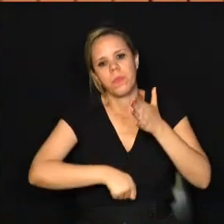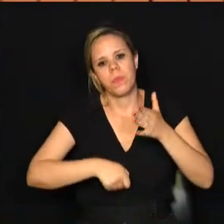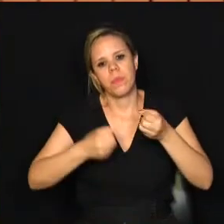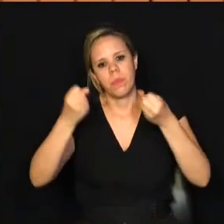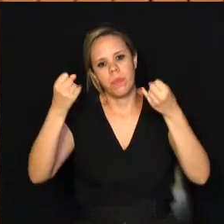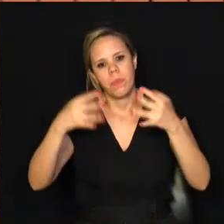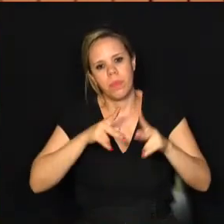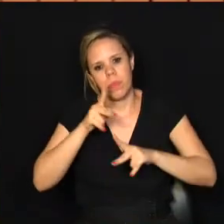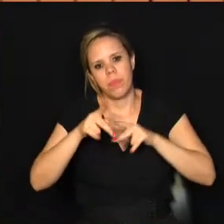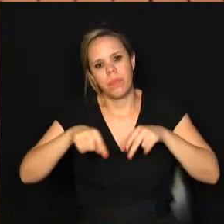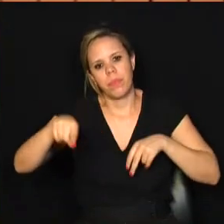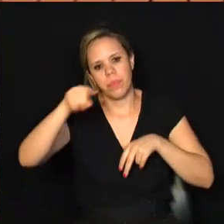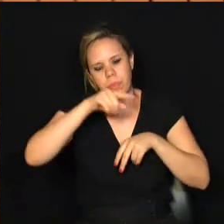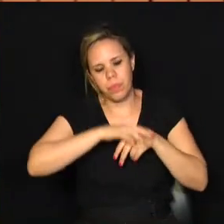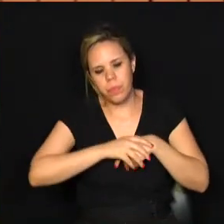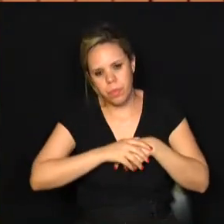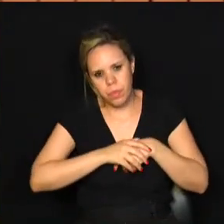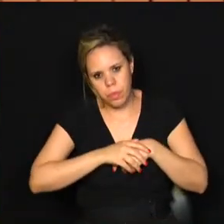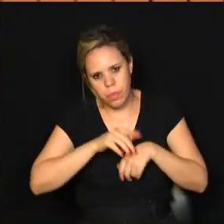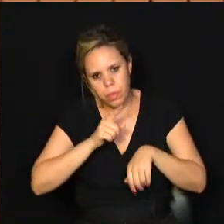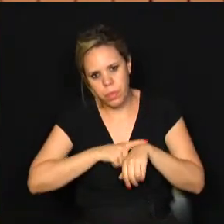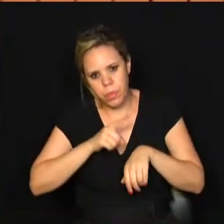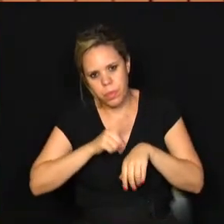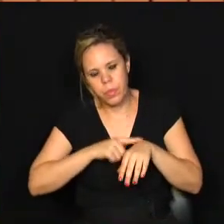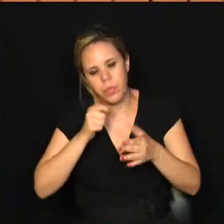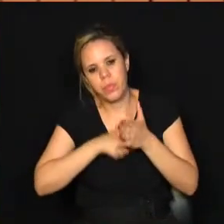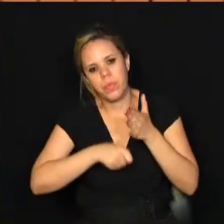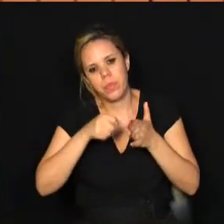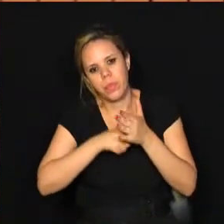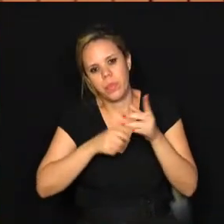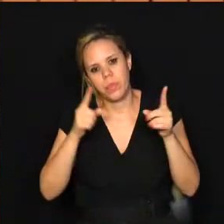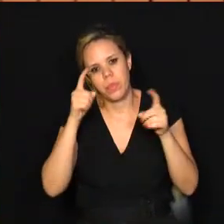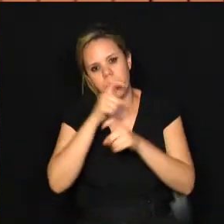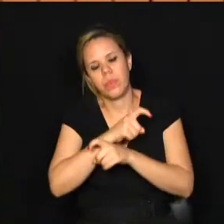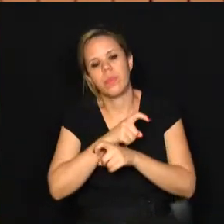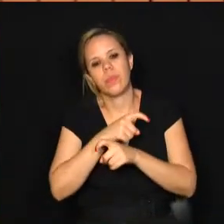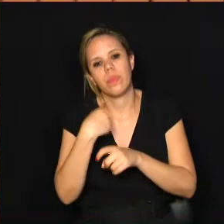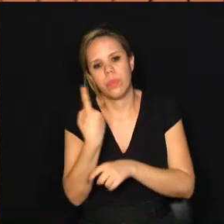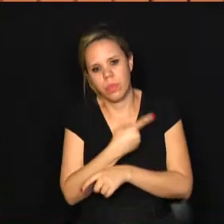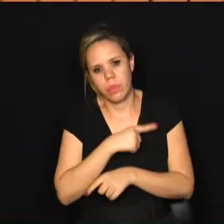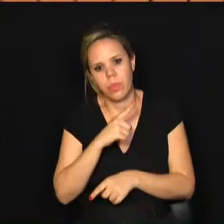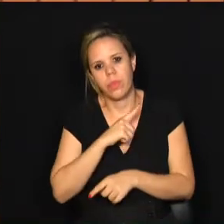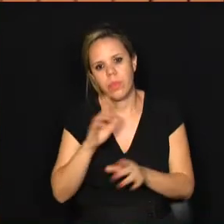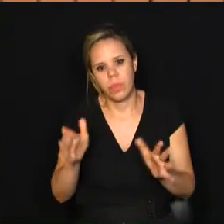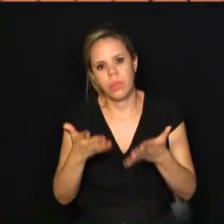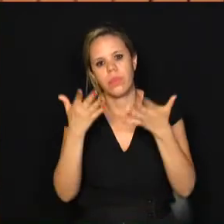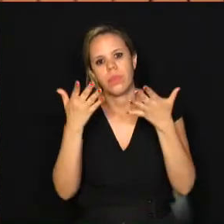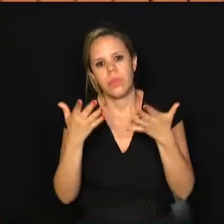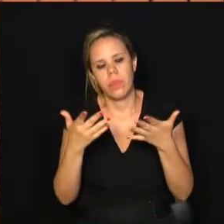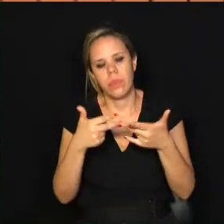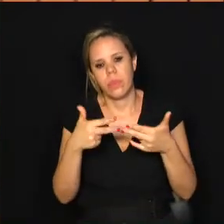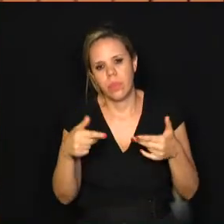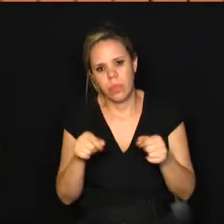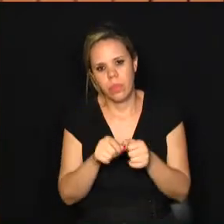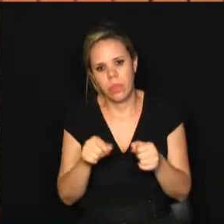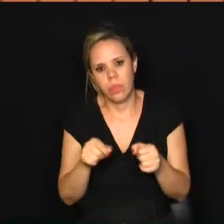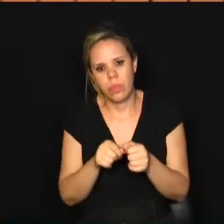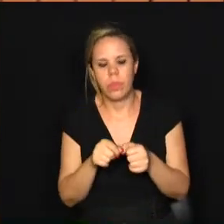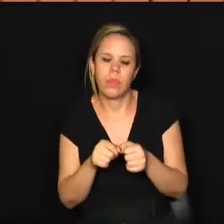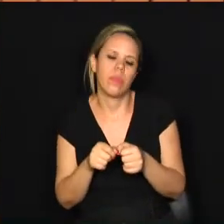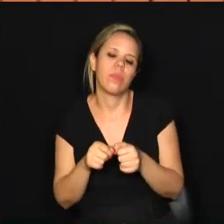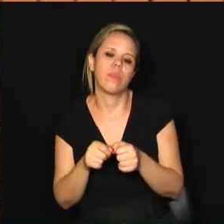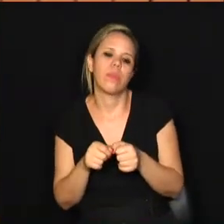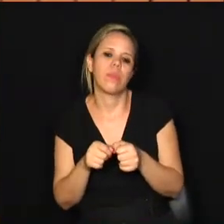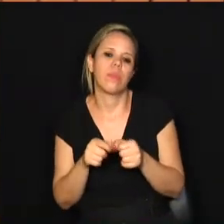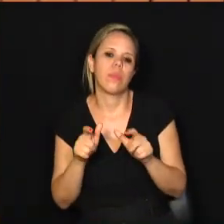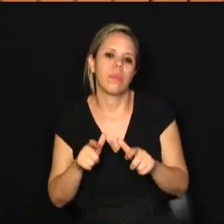para a população o momento de luta e da dificuldade, a gente vai estar contribuindo com esse